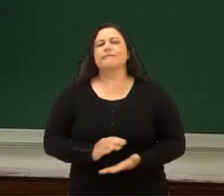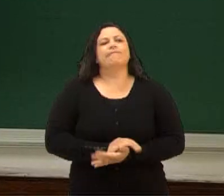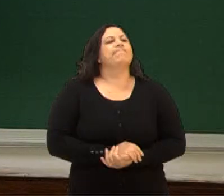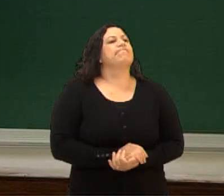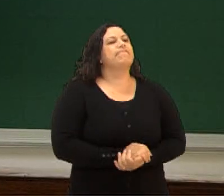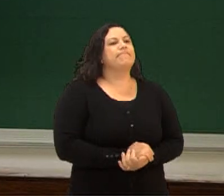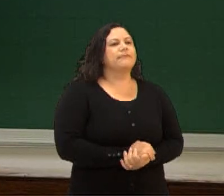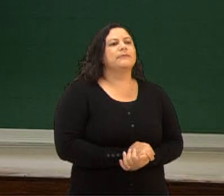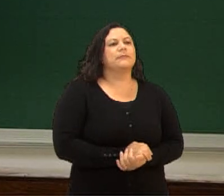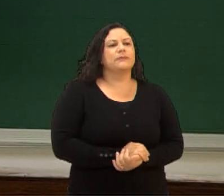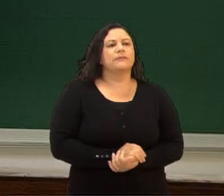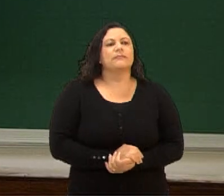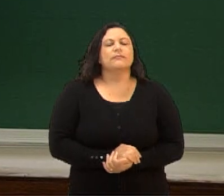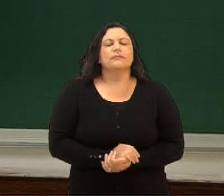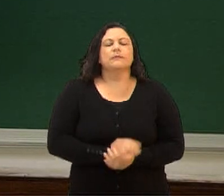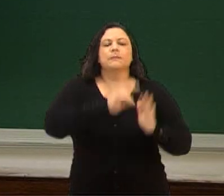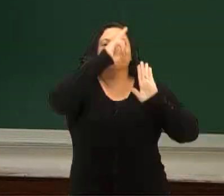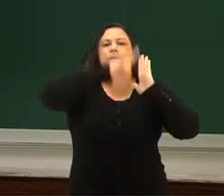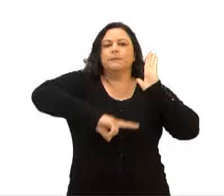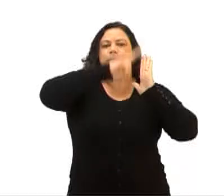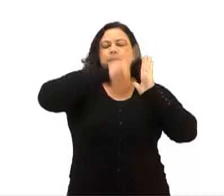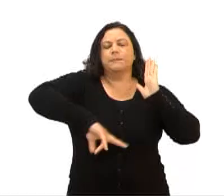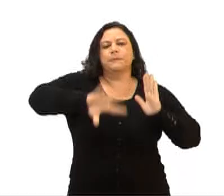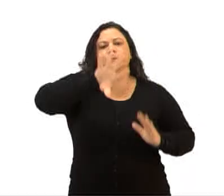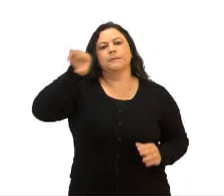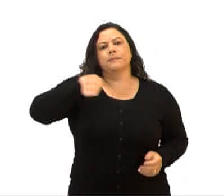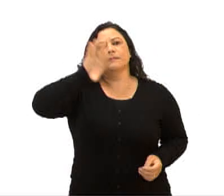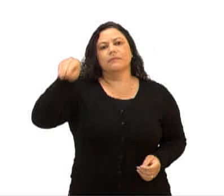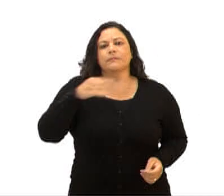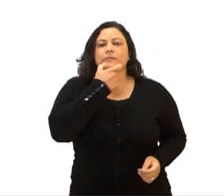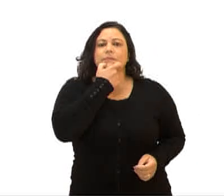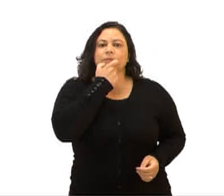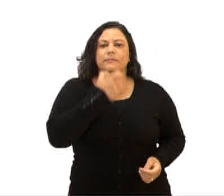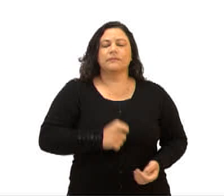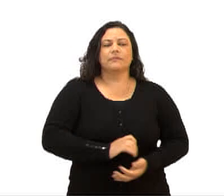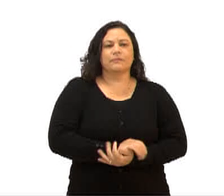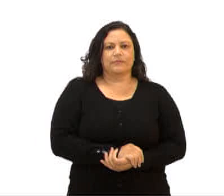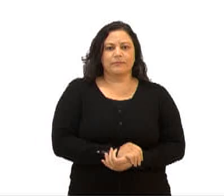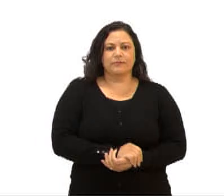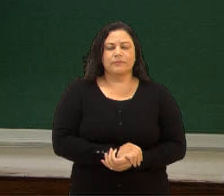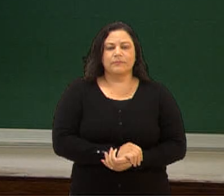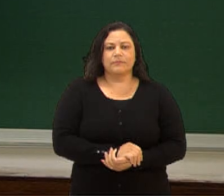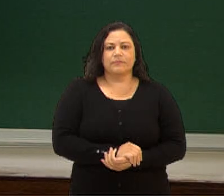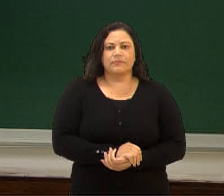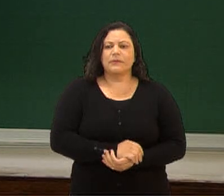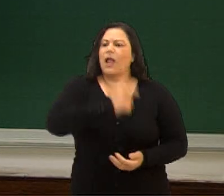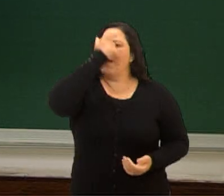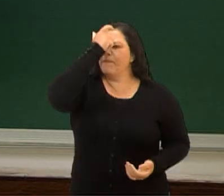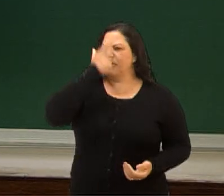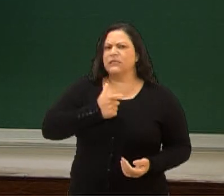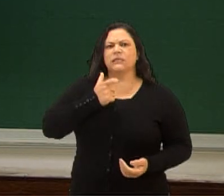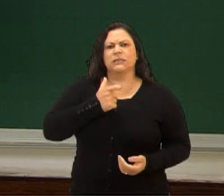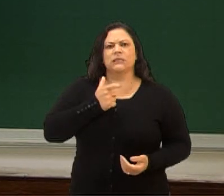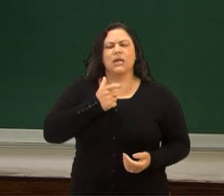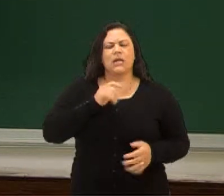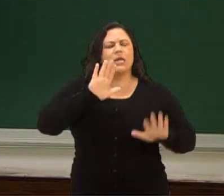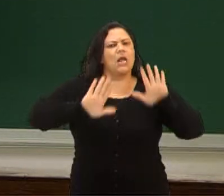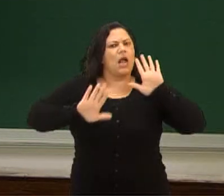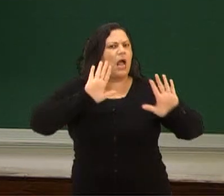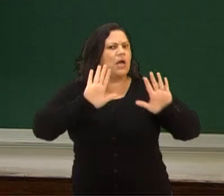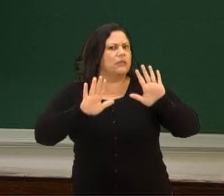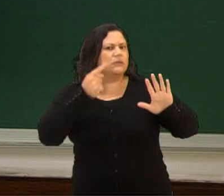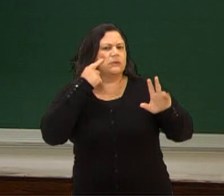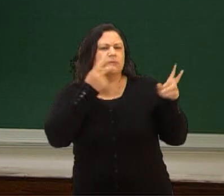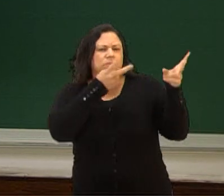outward appearance may not be what you believe to be. A aparência externa pode não retratar aquilo que